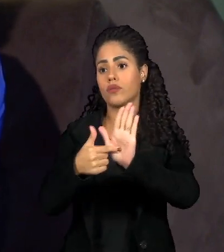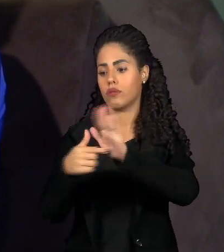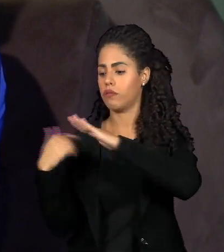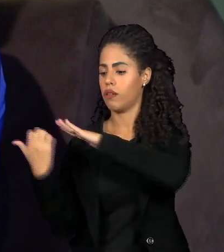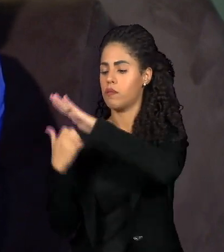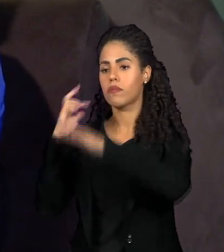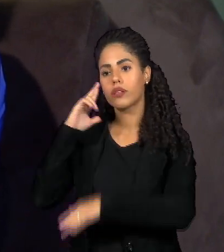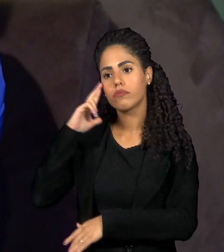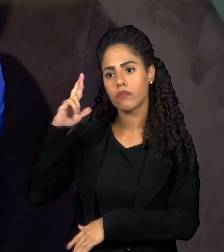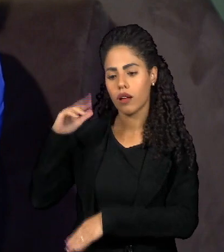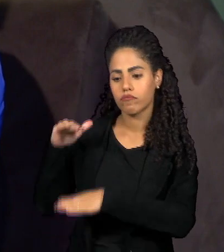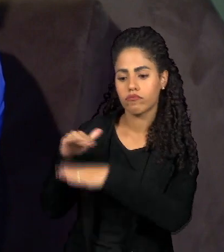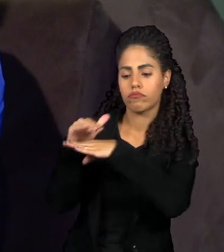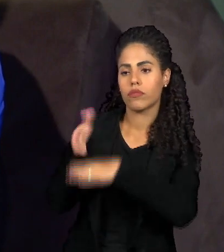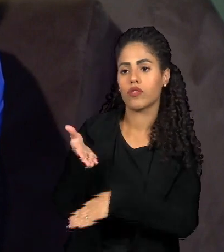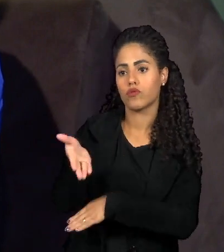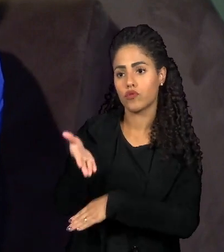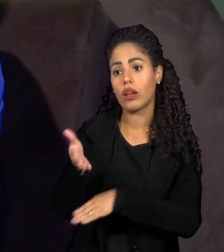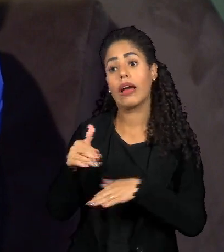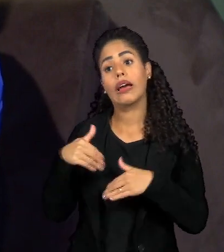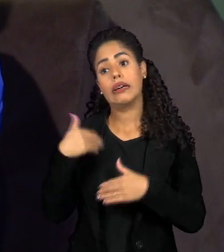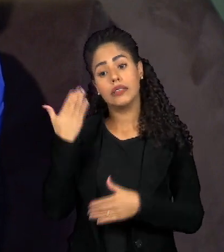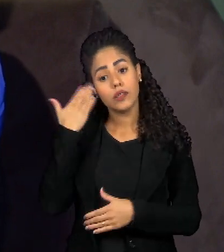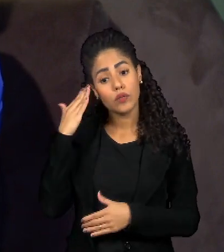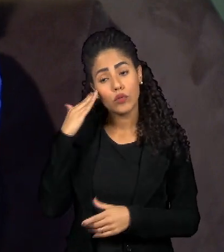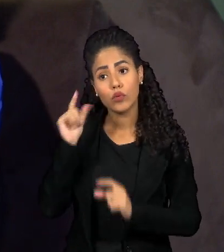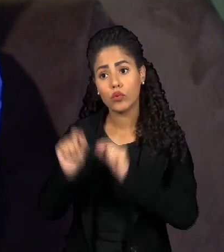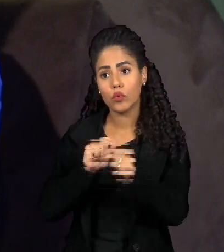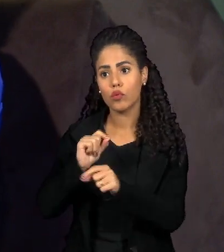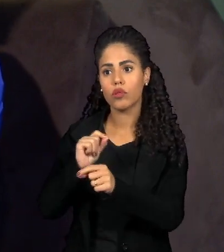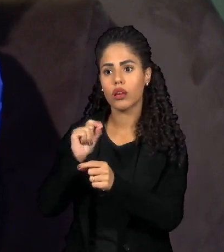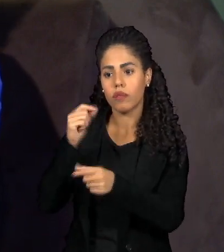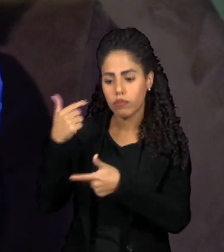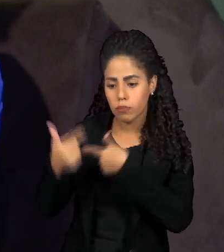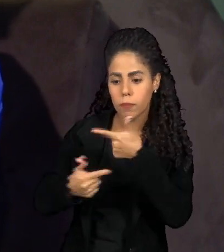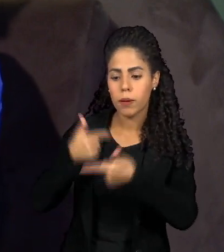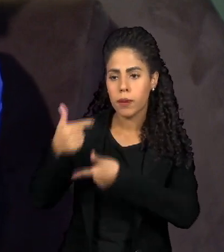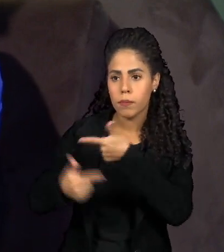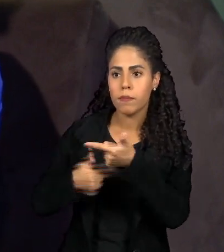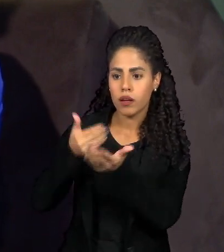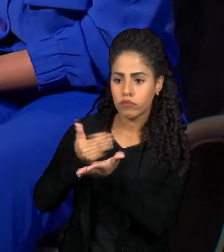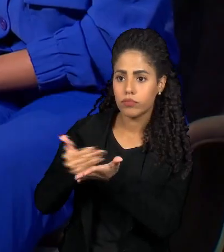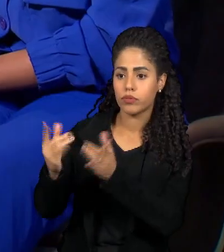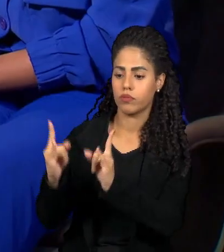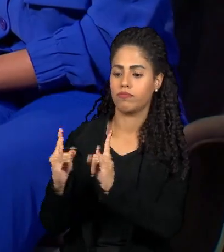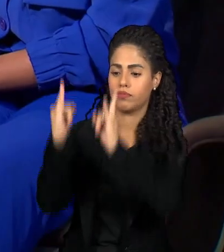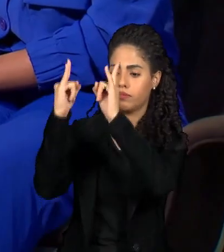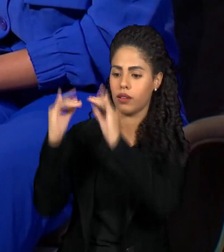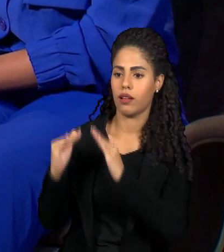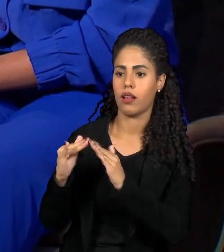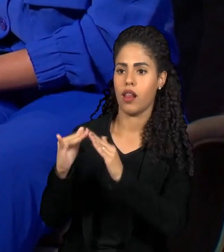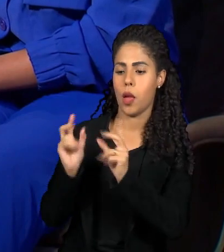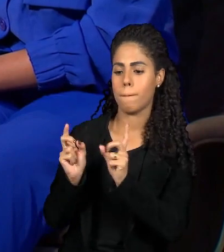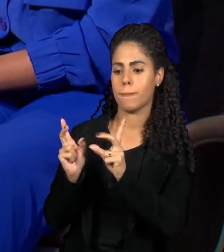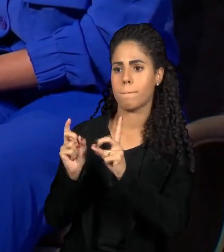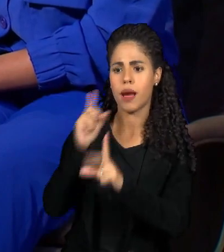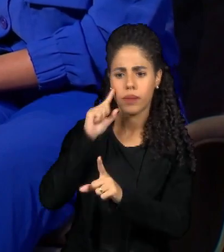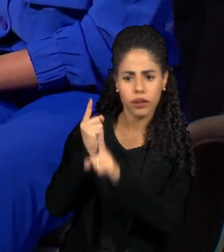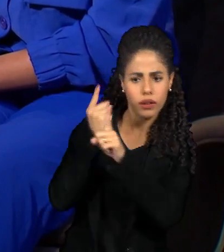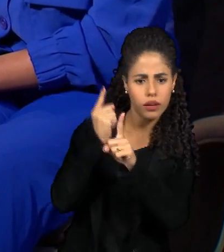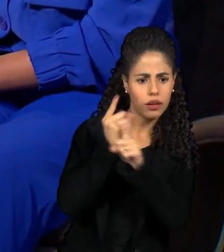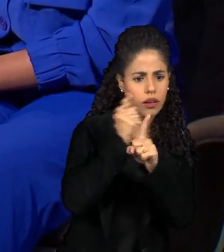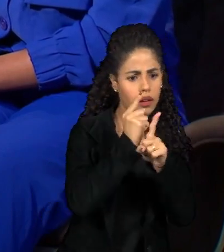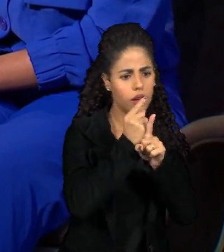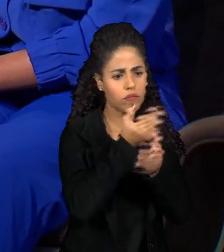para contribuir. Então, eu entendo que começa com um trabalho de conscientização do mercado imobiliário para que ele identifique,